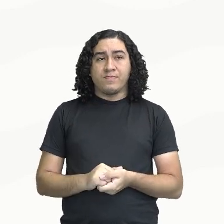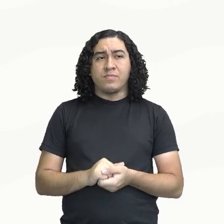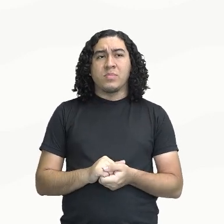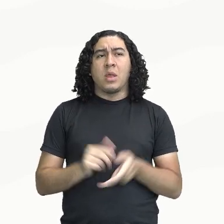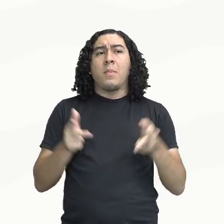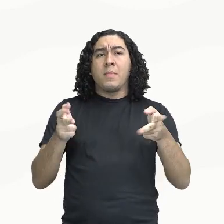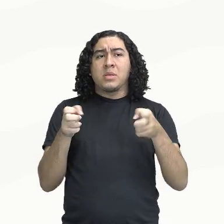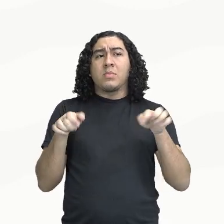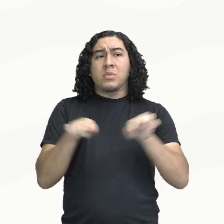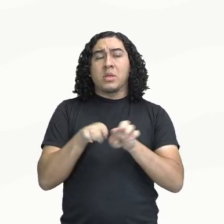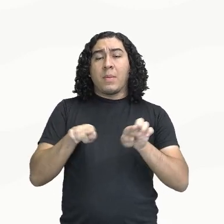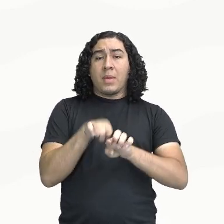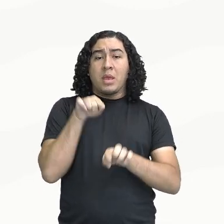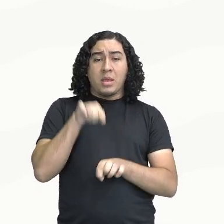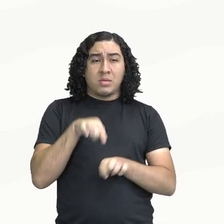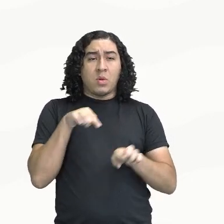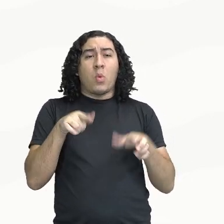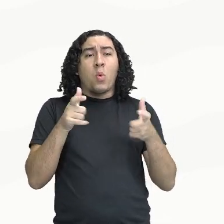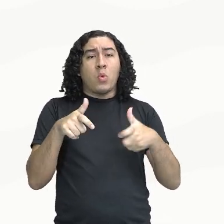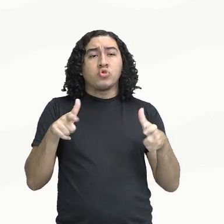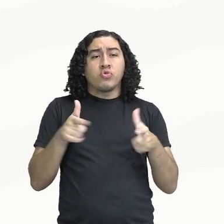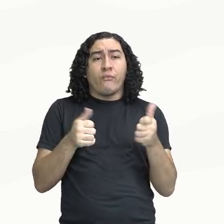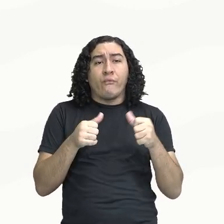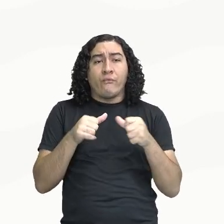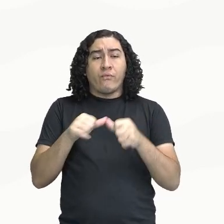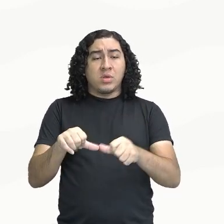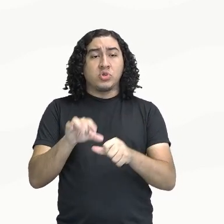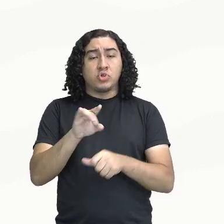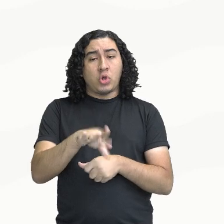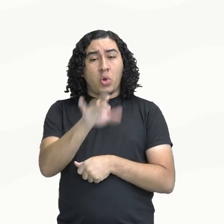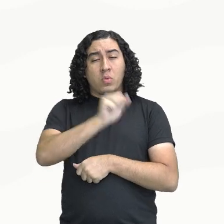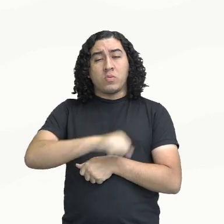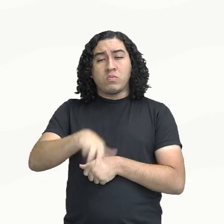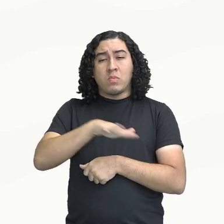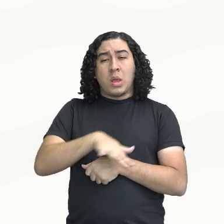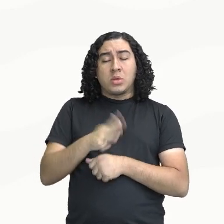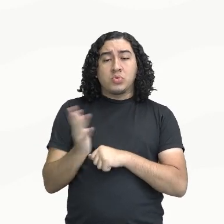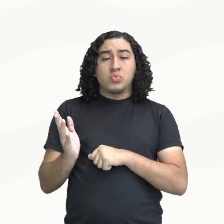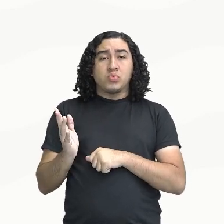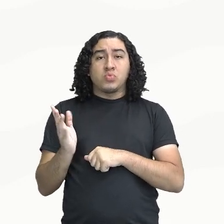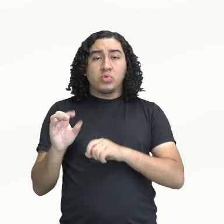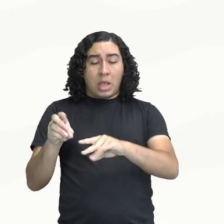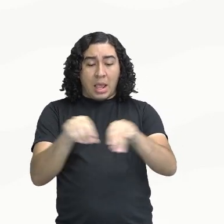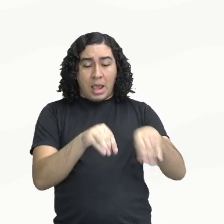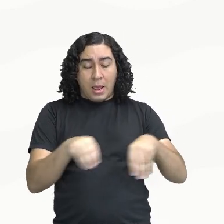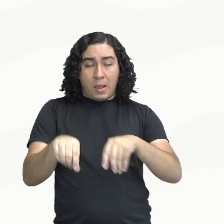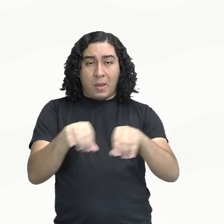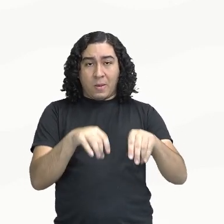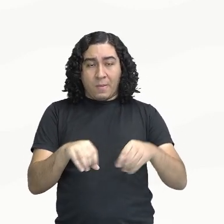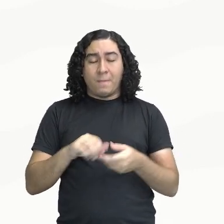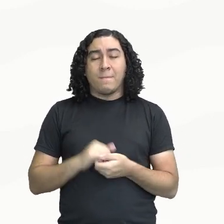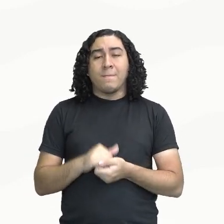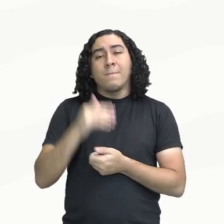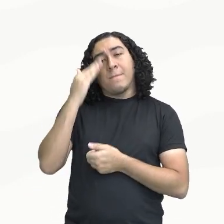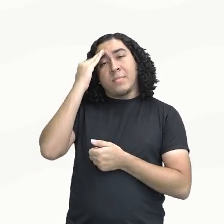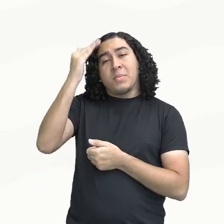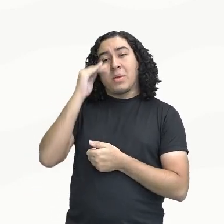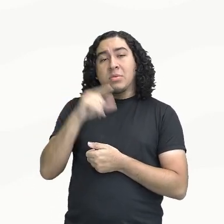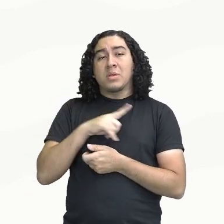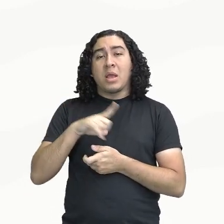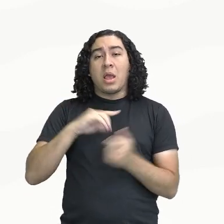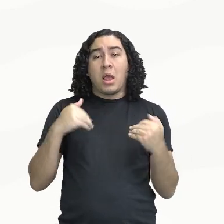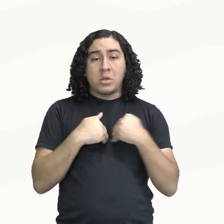conseguem ver que o fósforo se concentra apenas na região terrestre, tá? Então ele está tanto ali